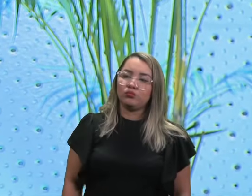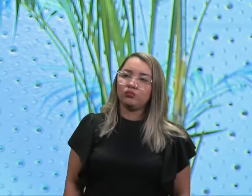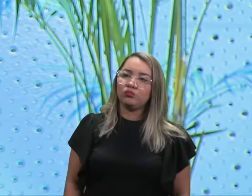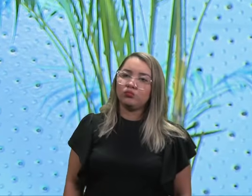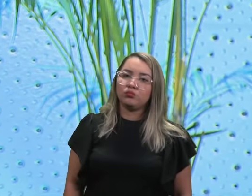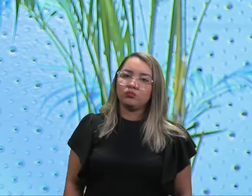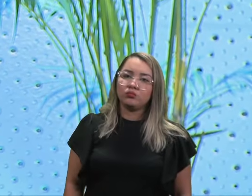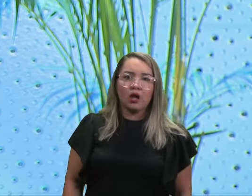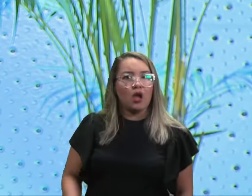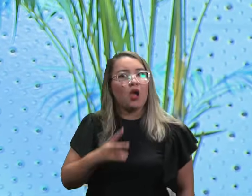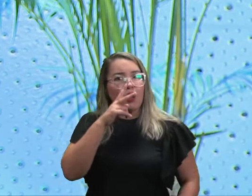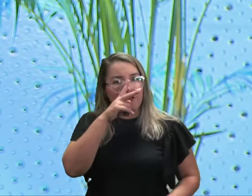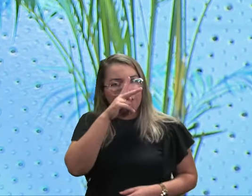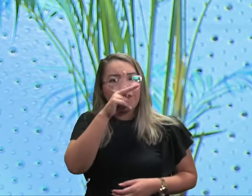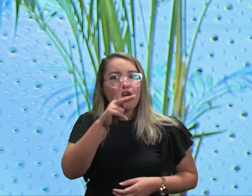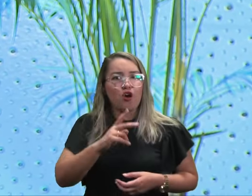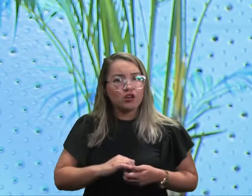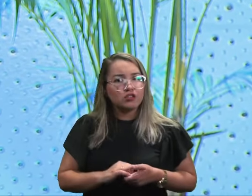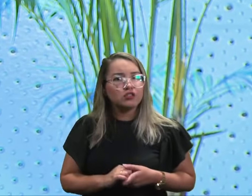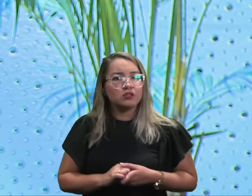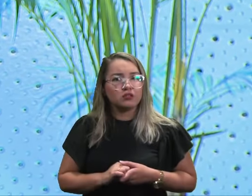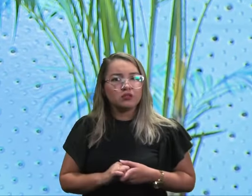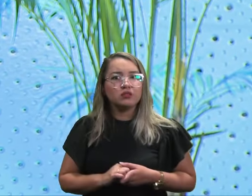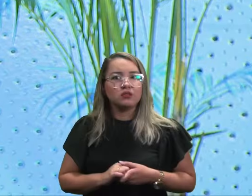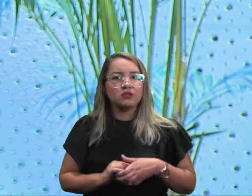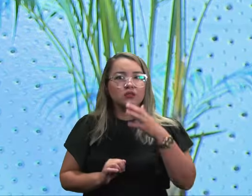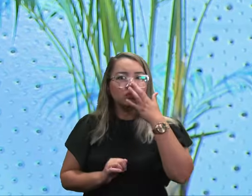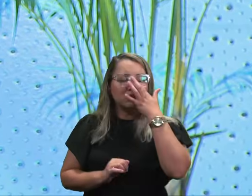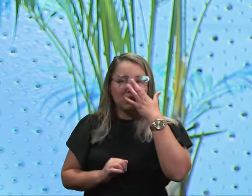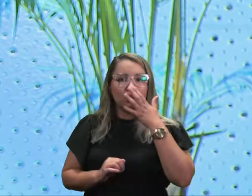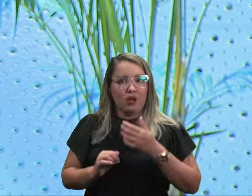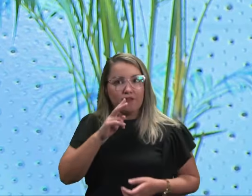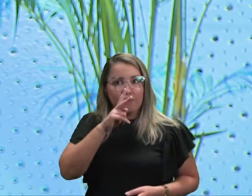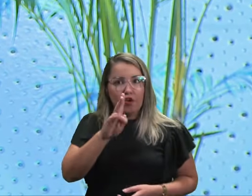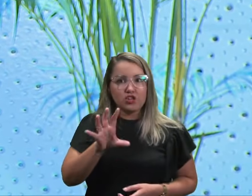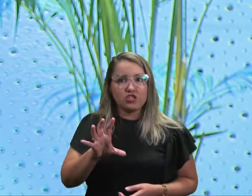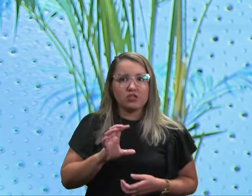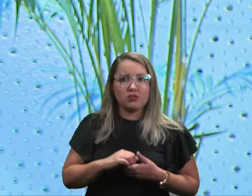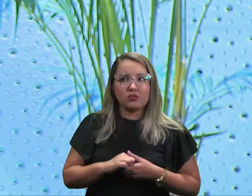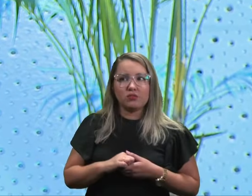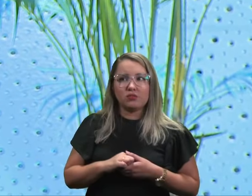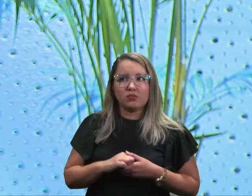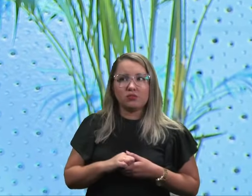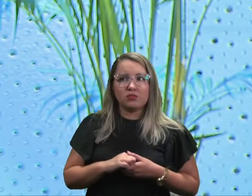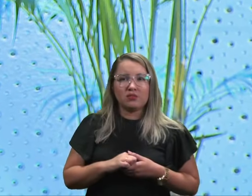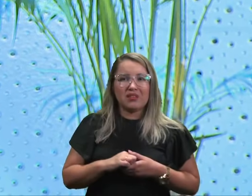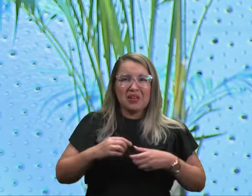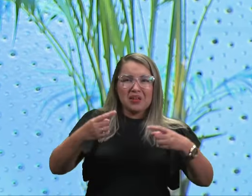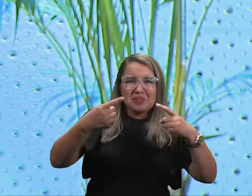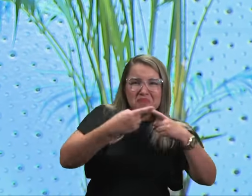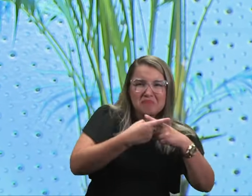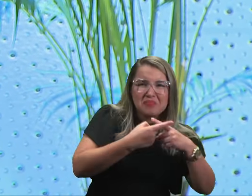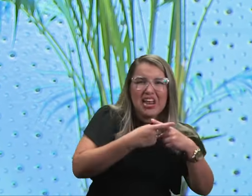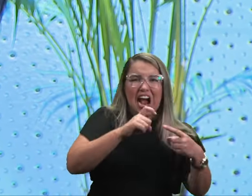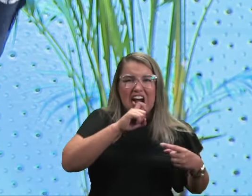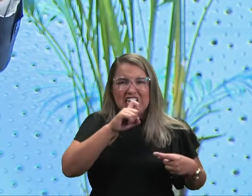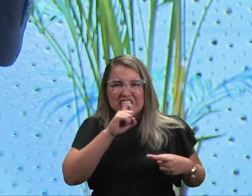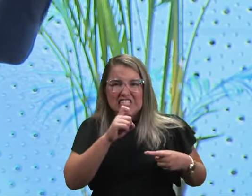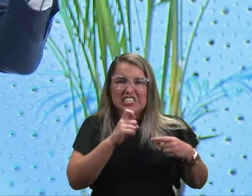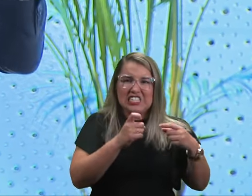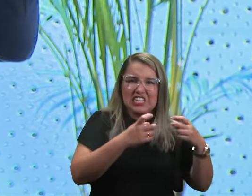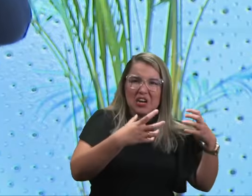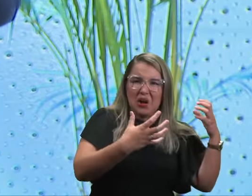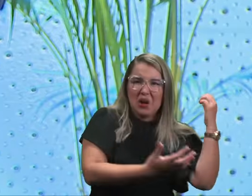Forte isso, não é, igreja? Muito forte isso. inimizades, rixas, ciúmes, iras,